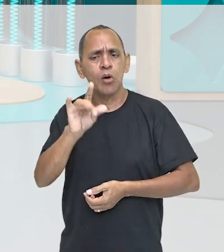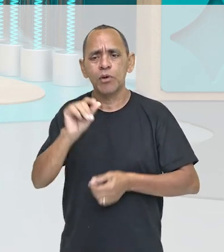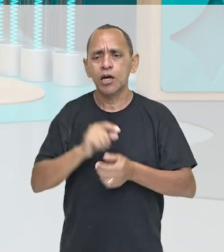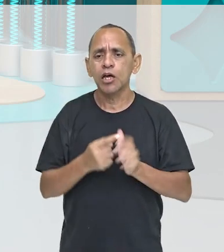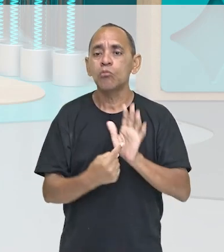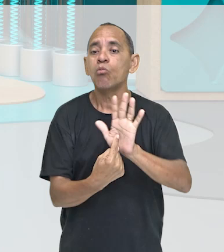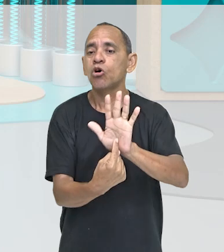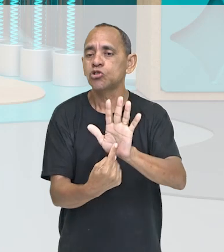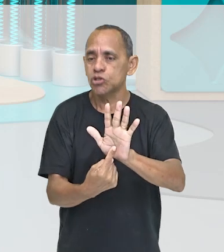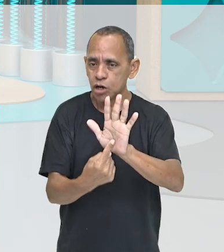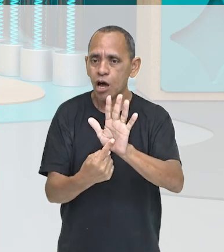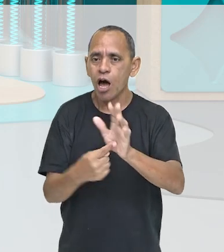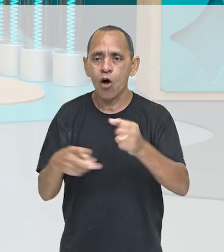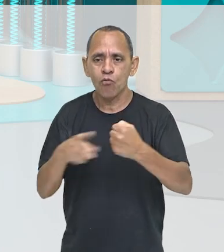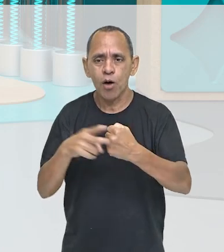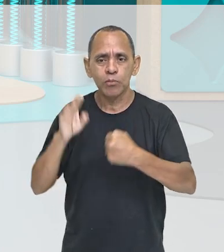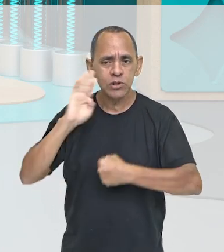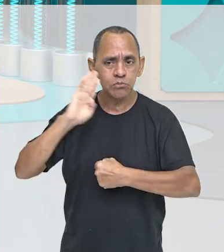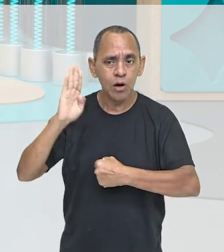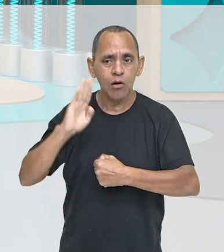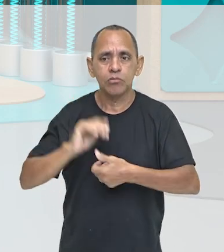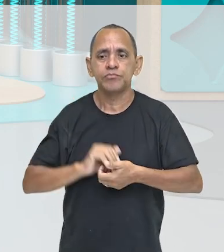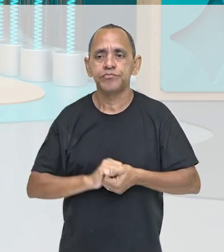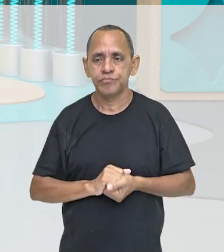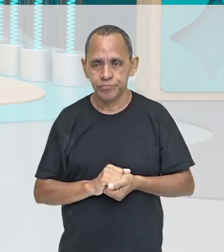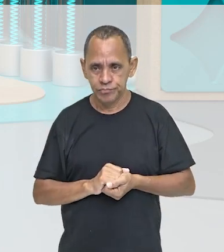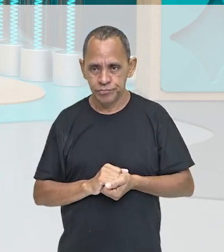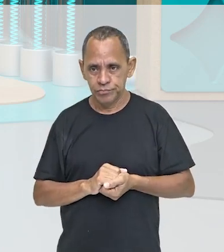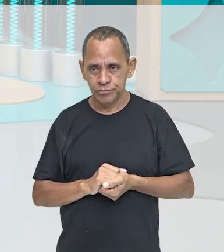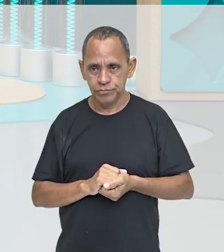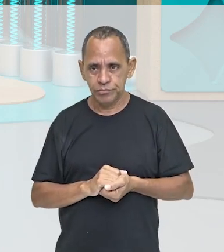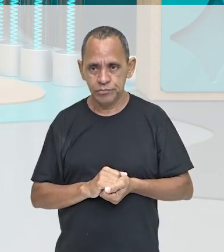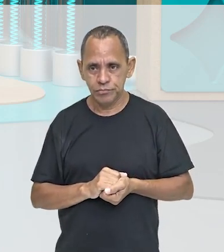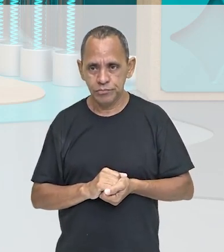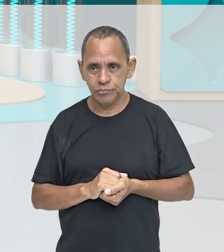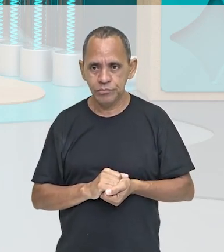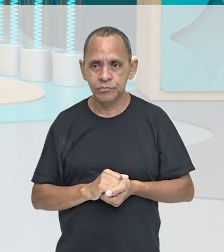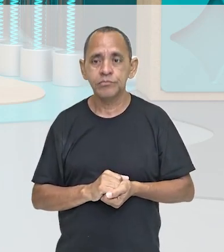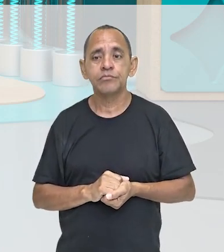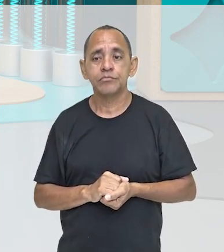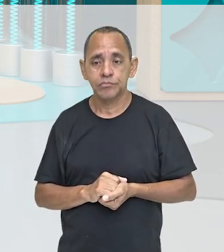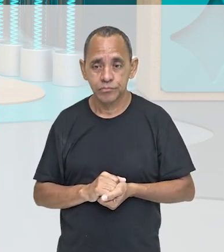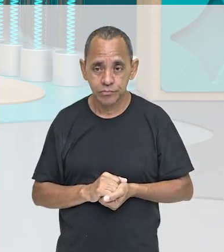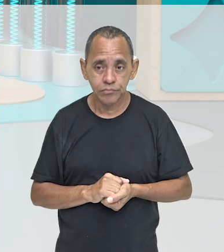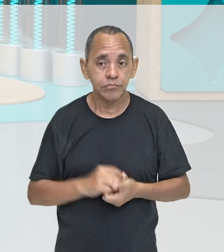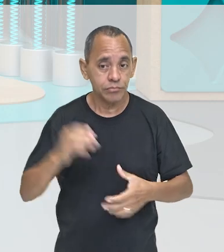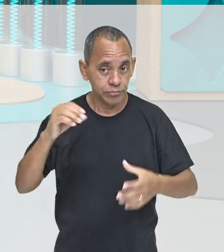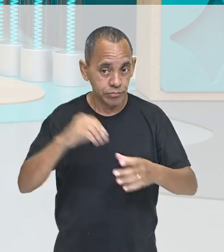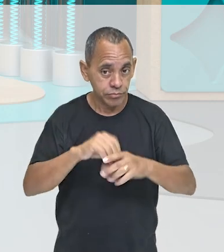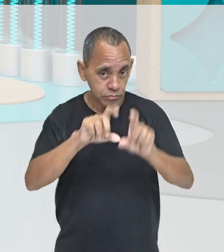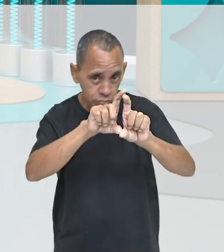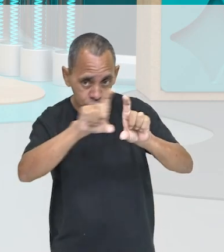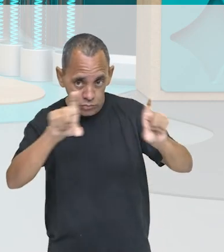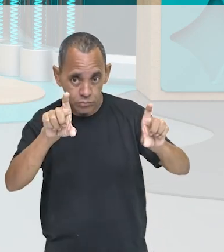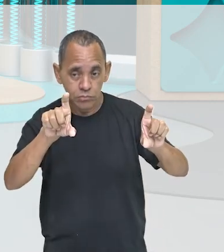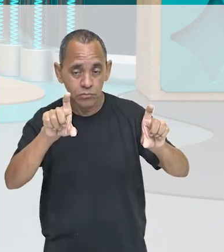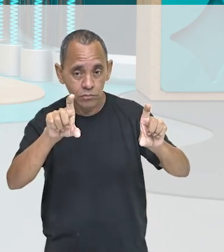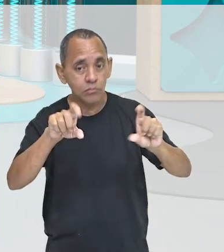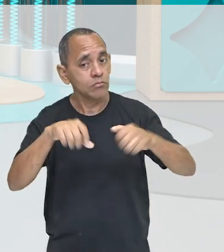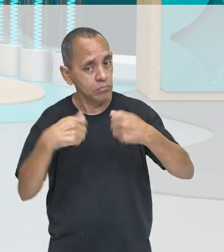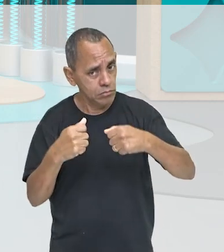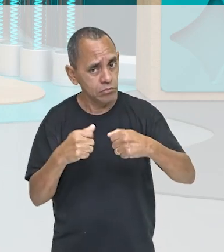ele não tem tradução. Esse é o primeiro indicativo. Ele está presente, ele precisa estar ali para